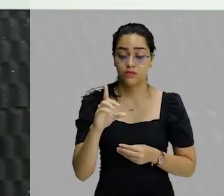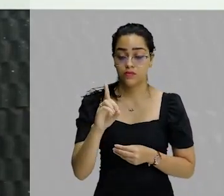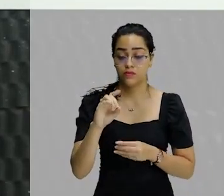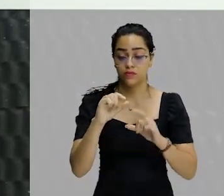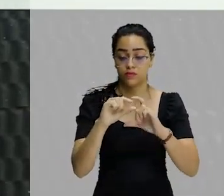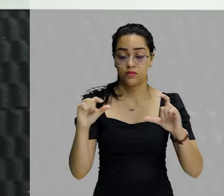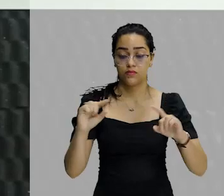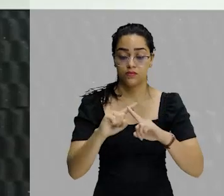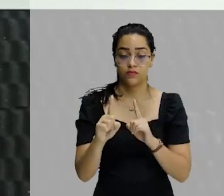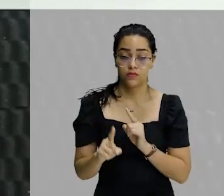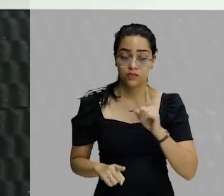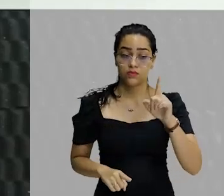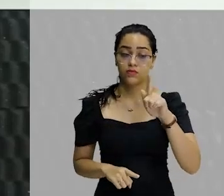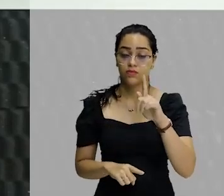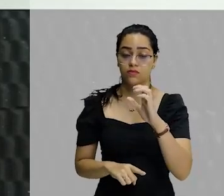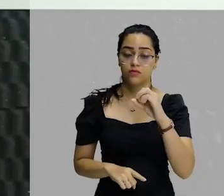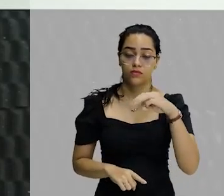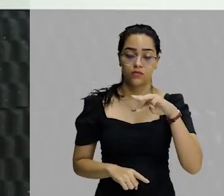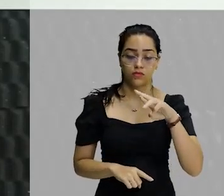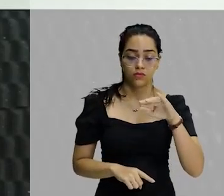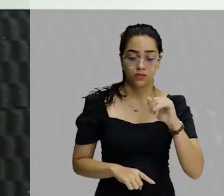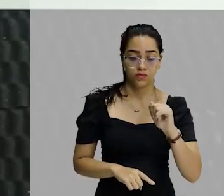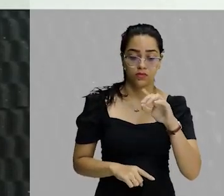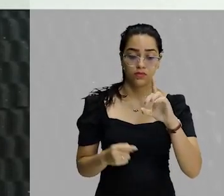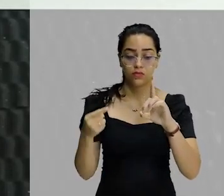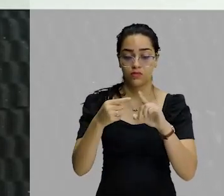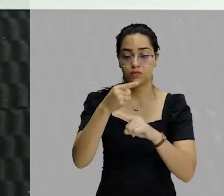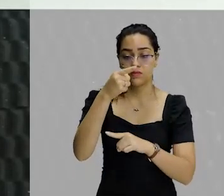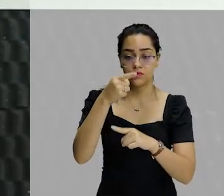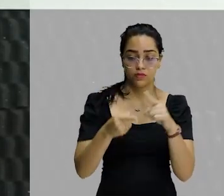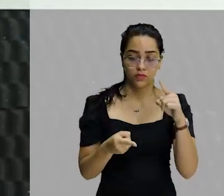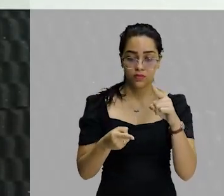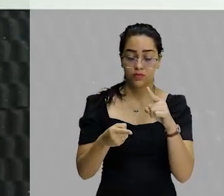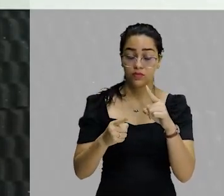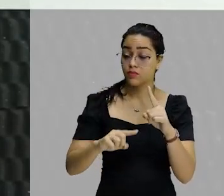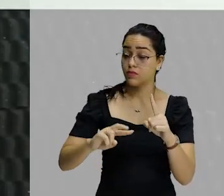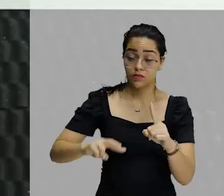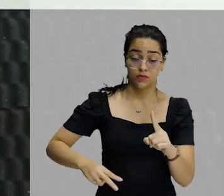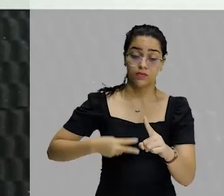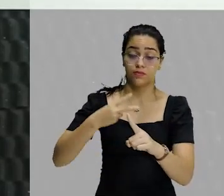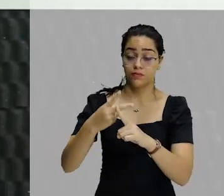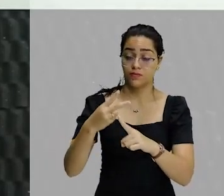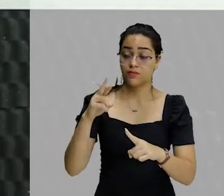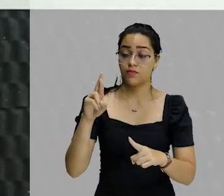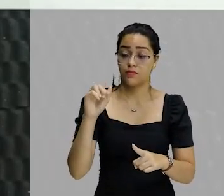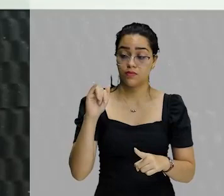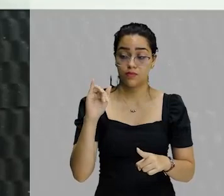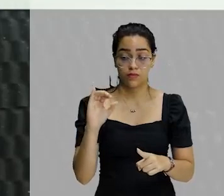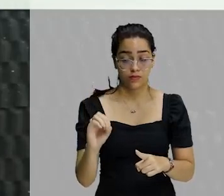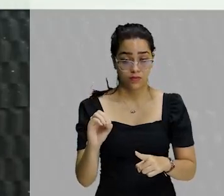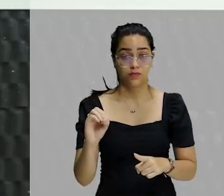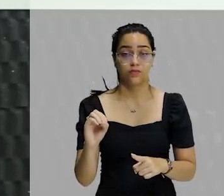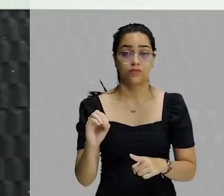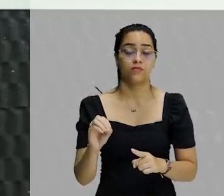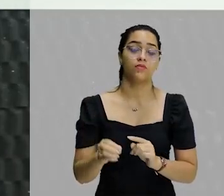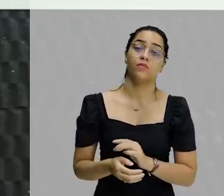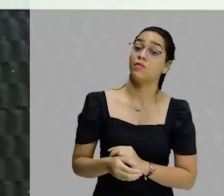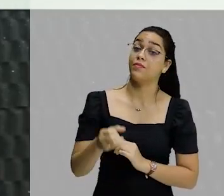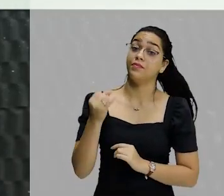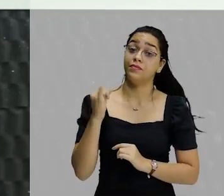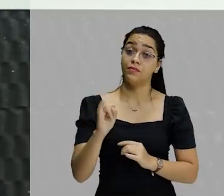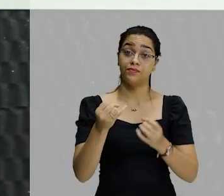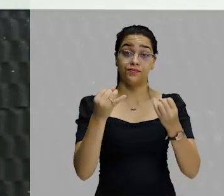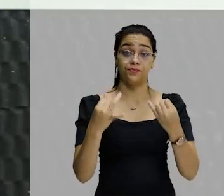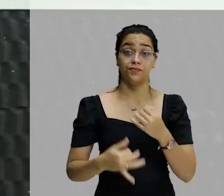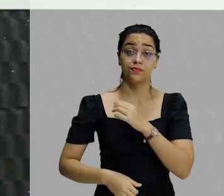sabe lá da geometria plana, né, que o diâmetro é a metade, é o dobro do raio. O raio é metade do diâmetro. Se ele está